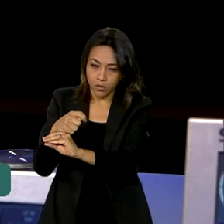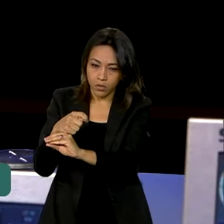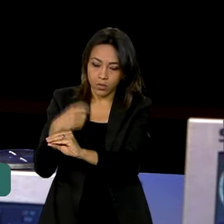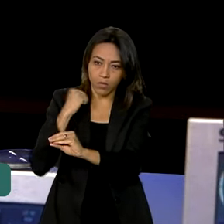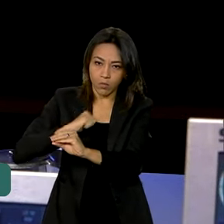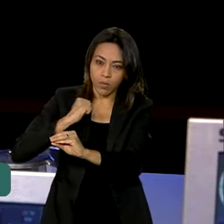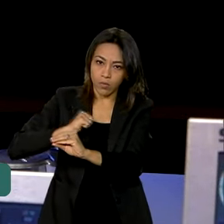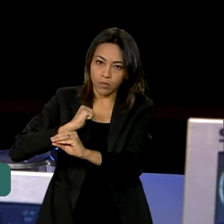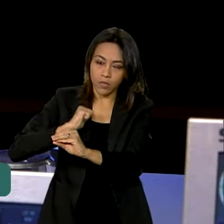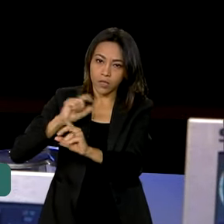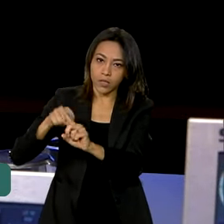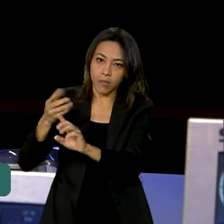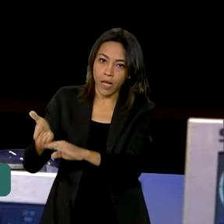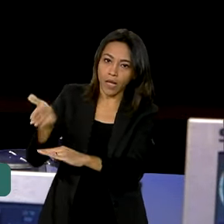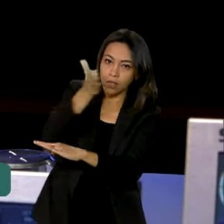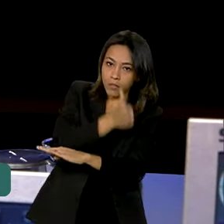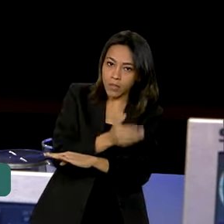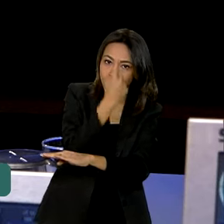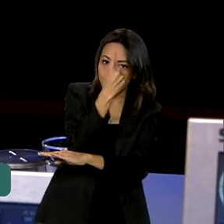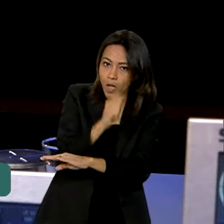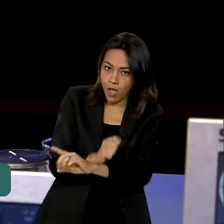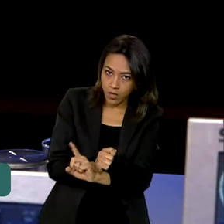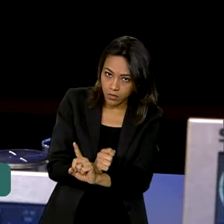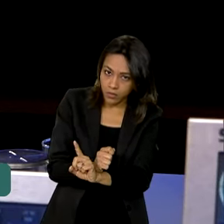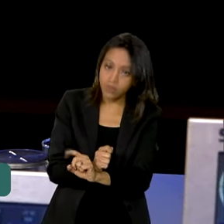e antecipação também de 1 mês,